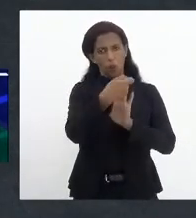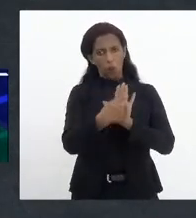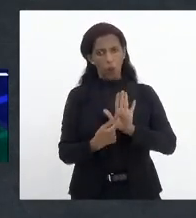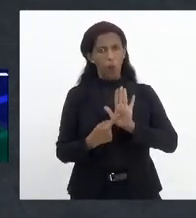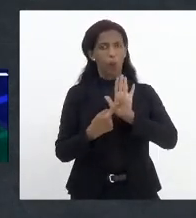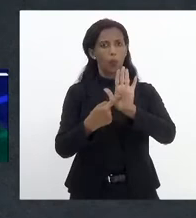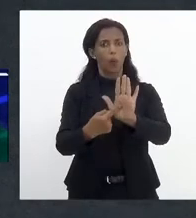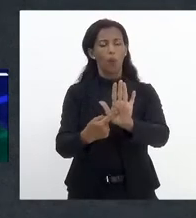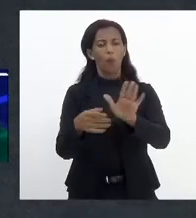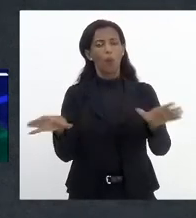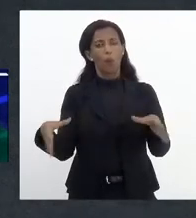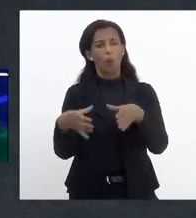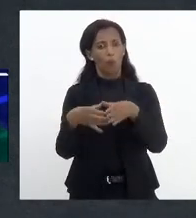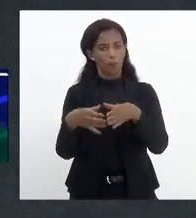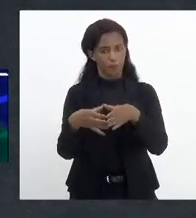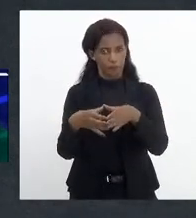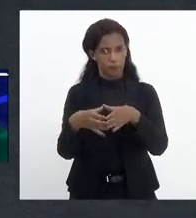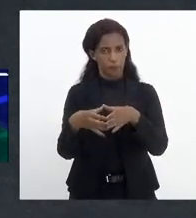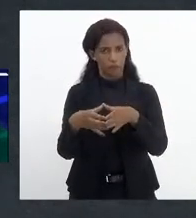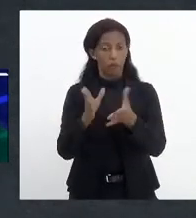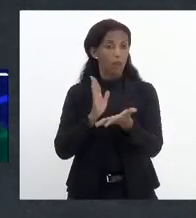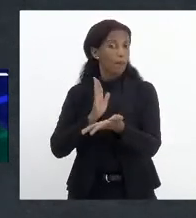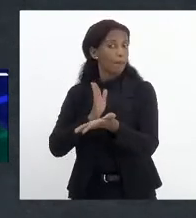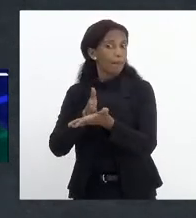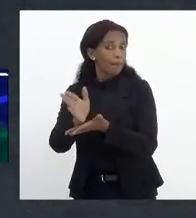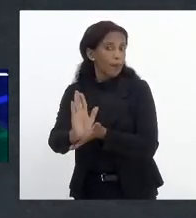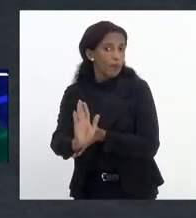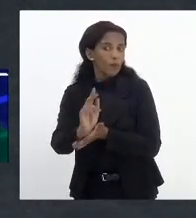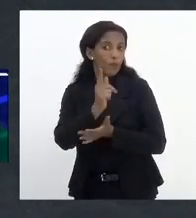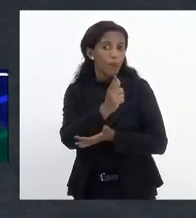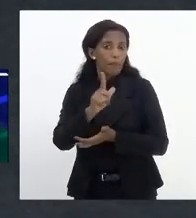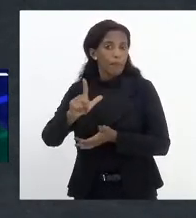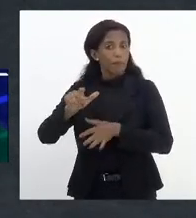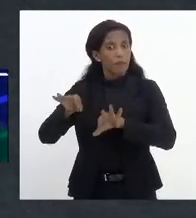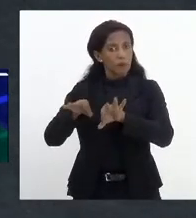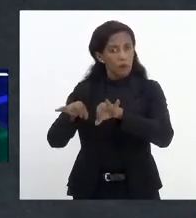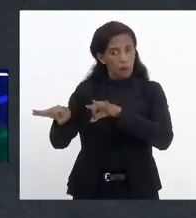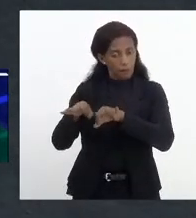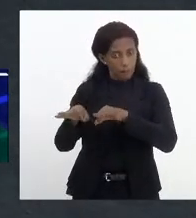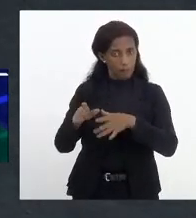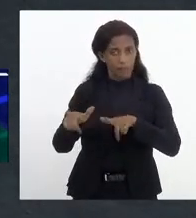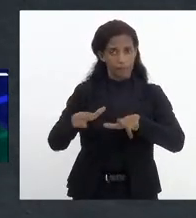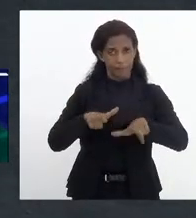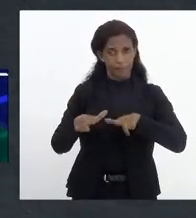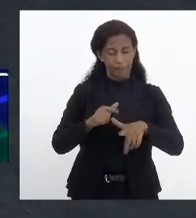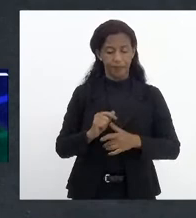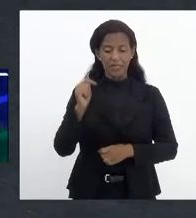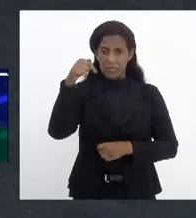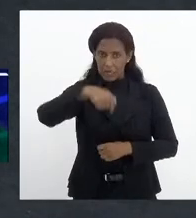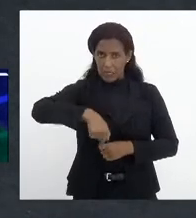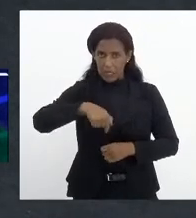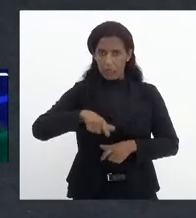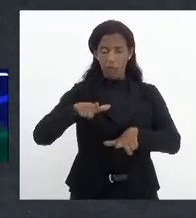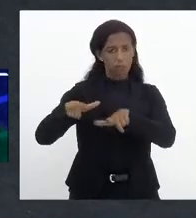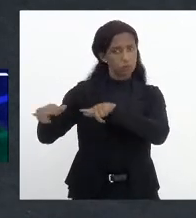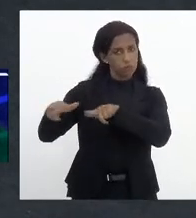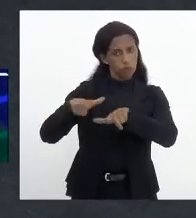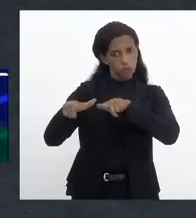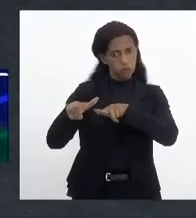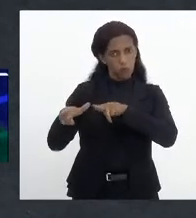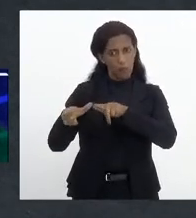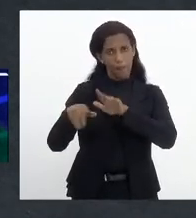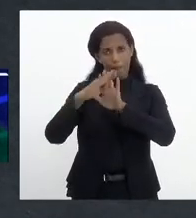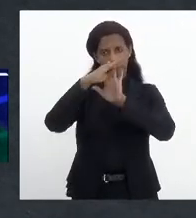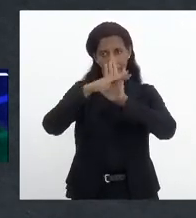à comissão, que aprovou o plano de trabalho. E nesse plano de trabalho,